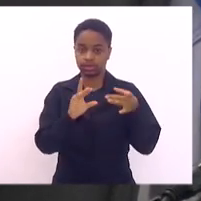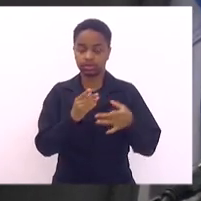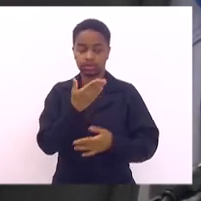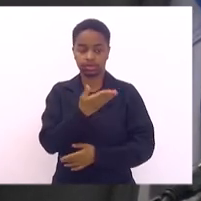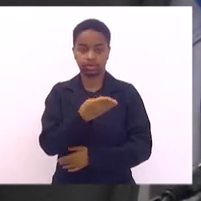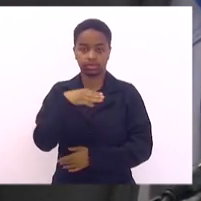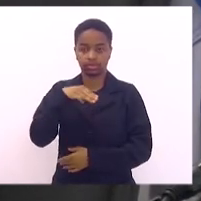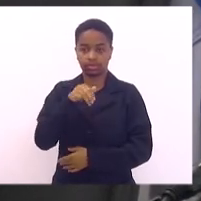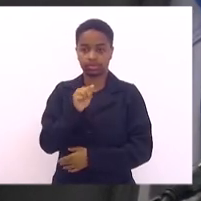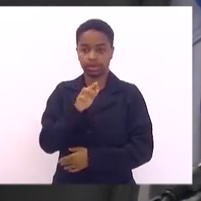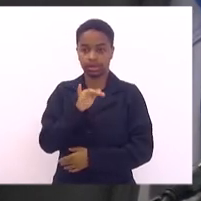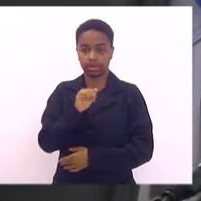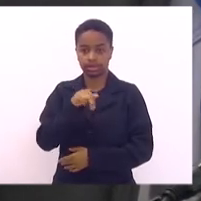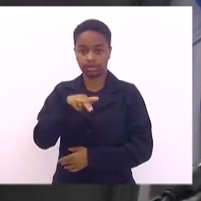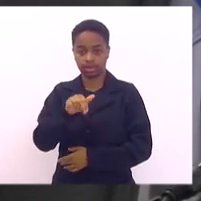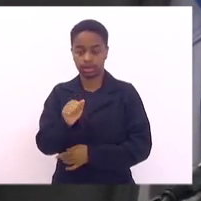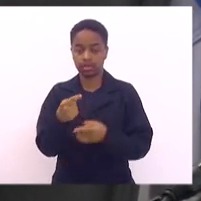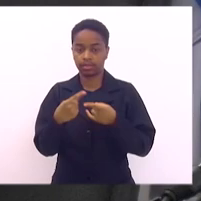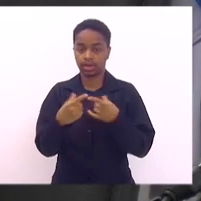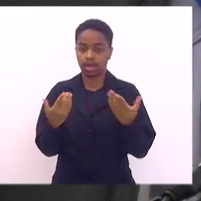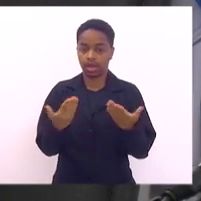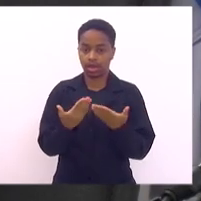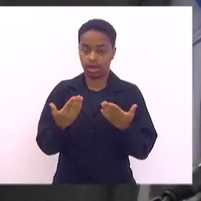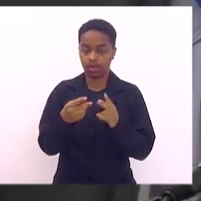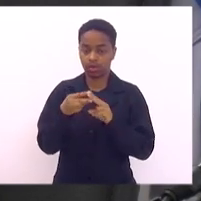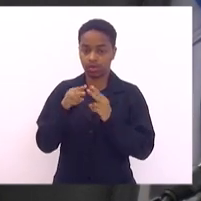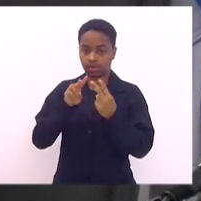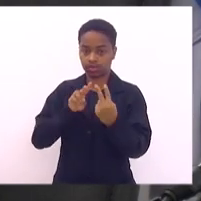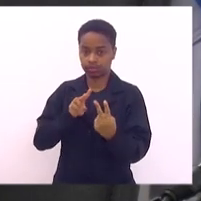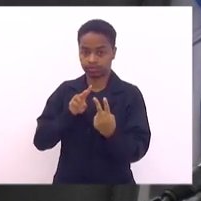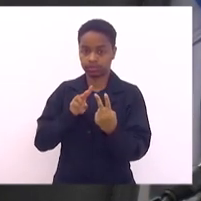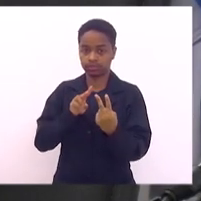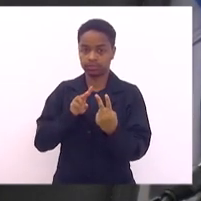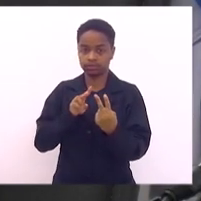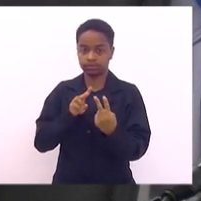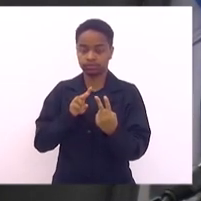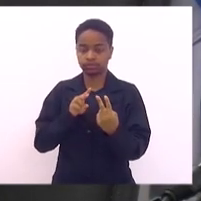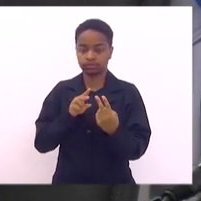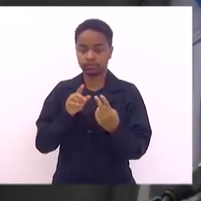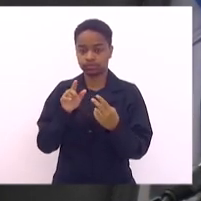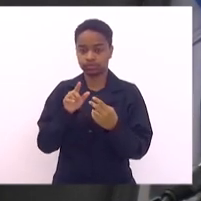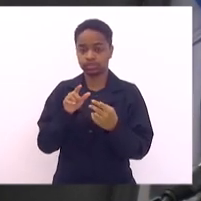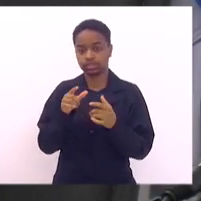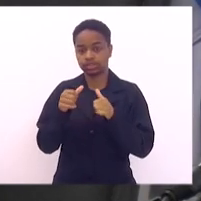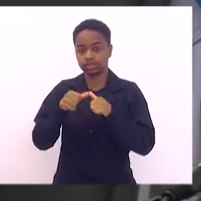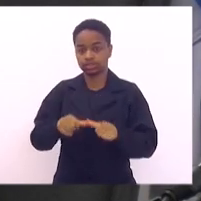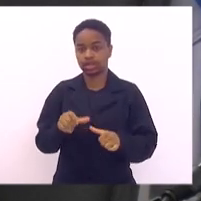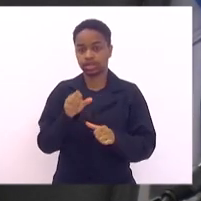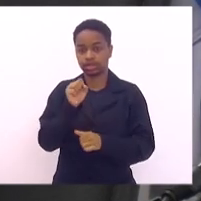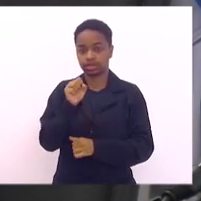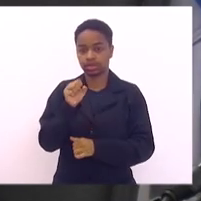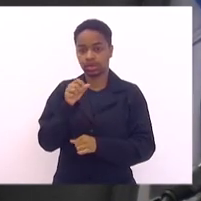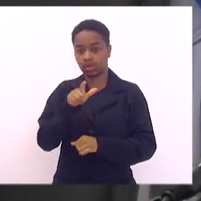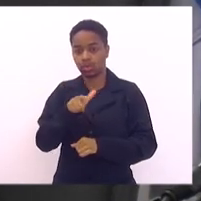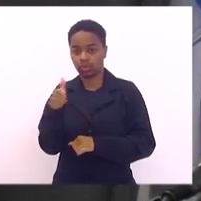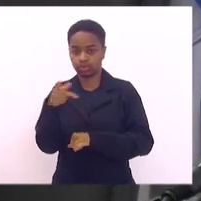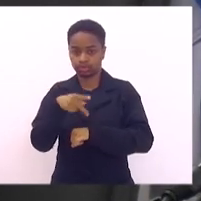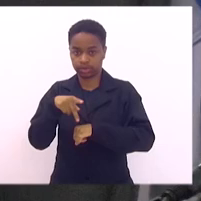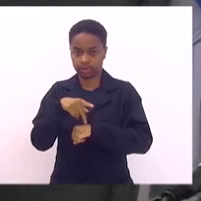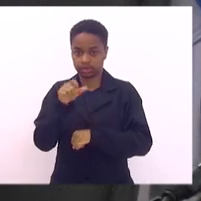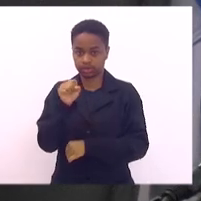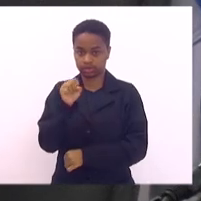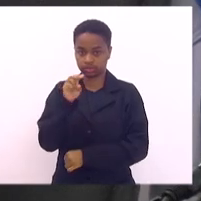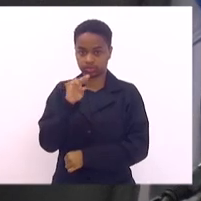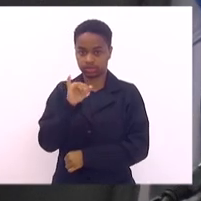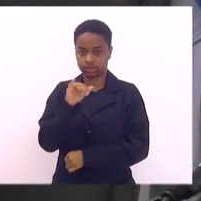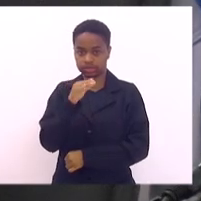Mariana Valente, que nesse momento se encontra fora do Brasil, na Suíça, e que gentilmente